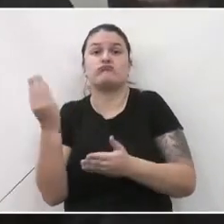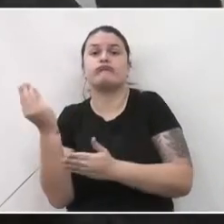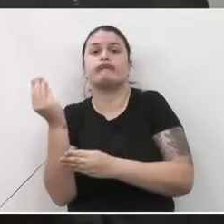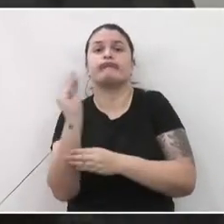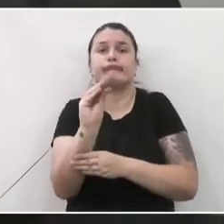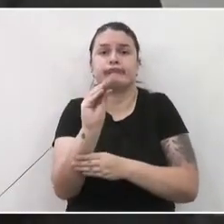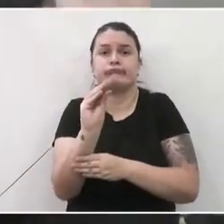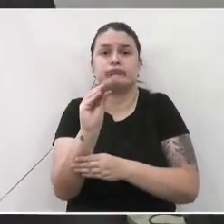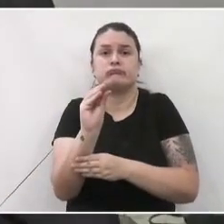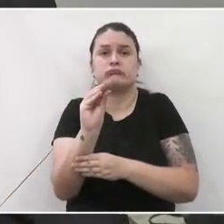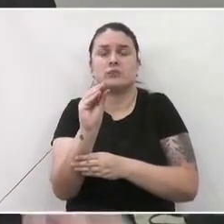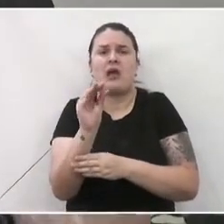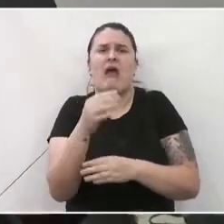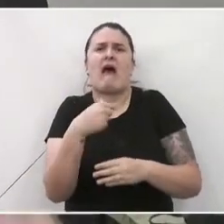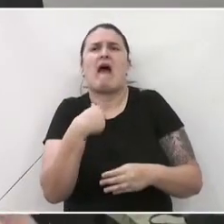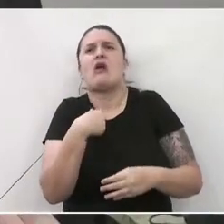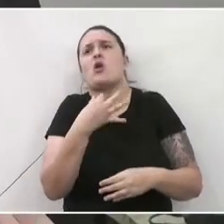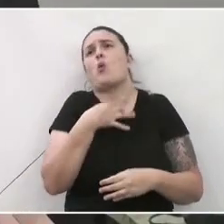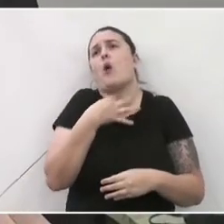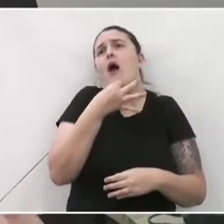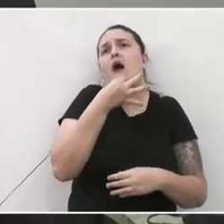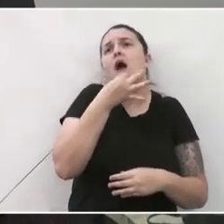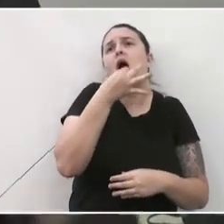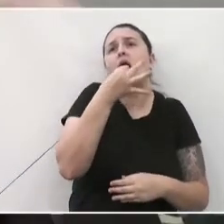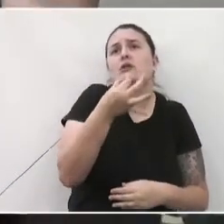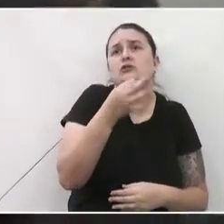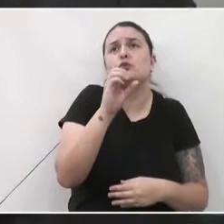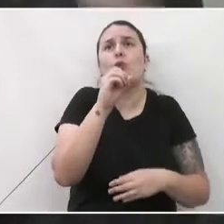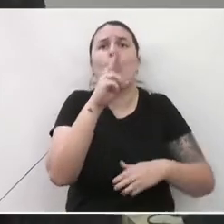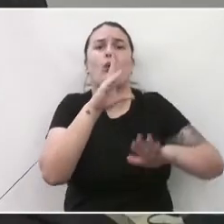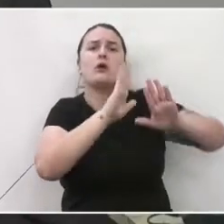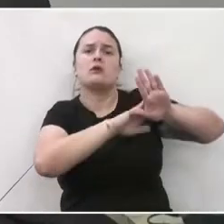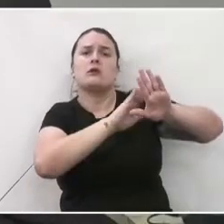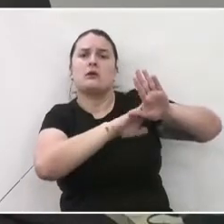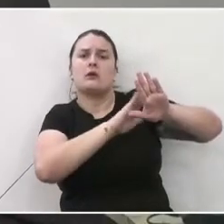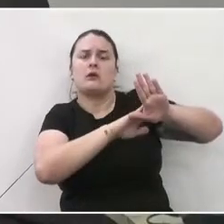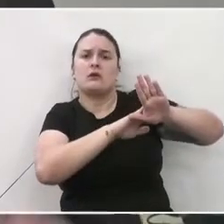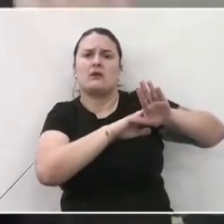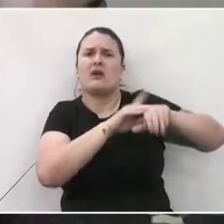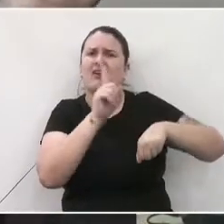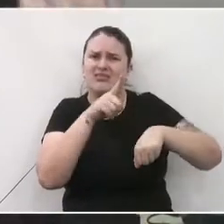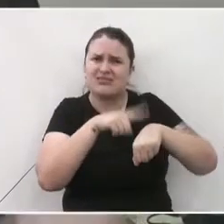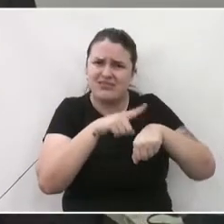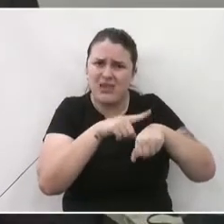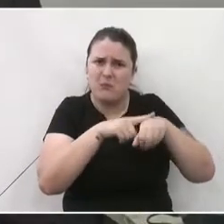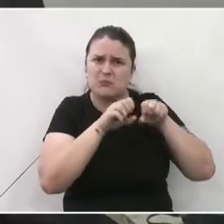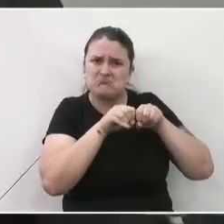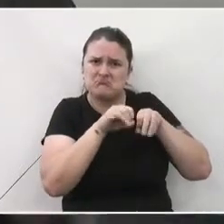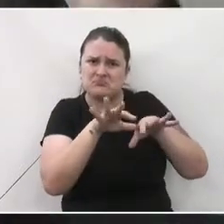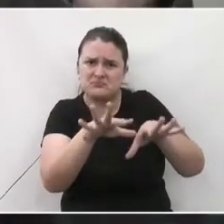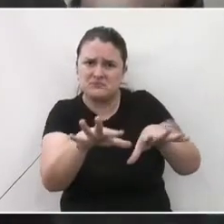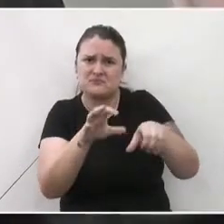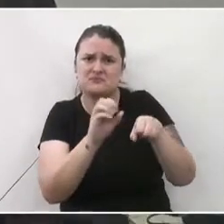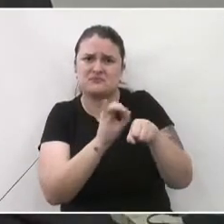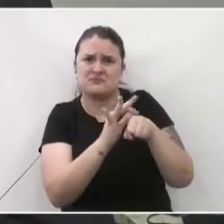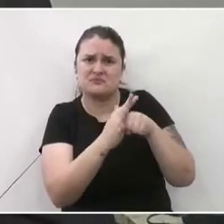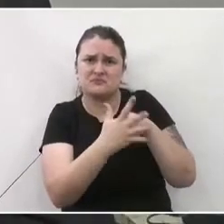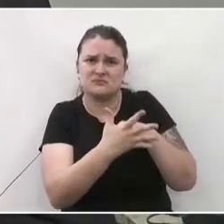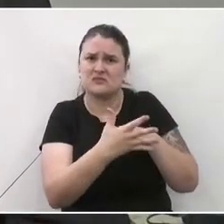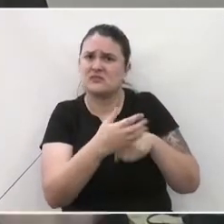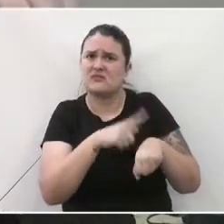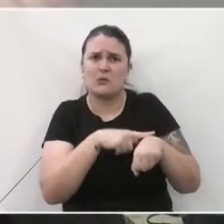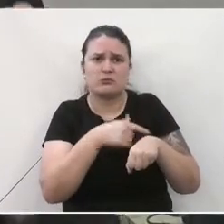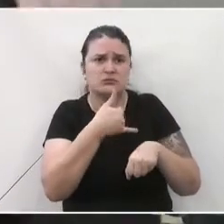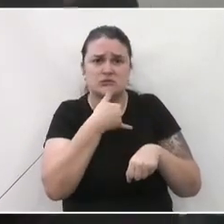coloquemos impressões ideológicas num momento muito triste que nós estamos passando, que é uma